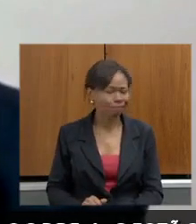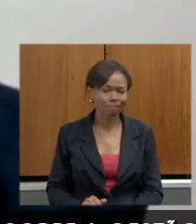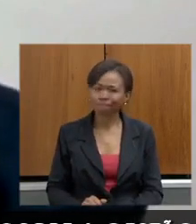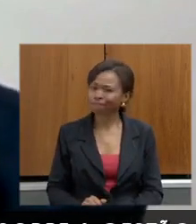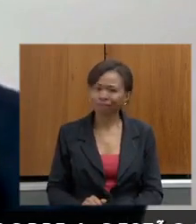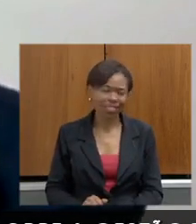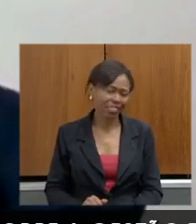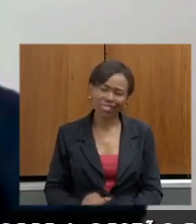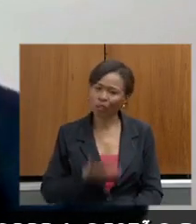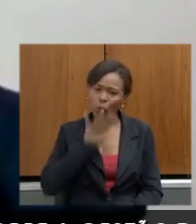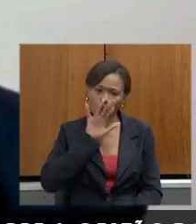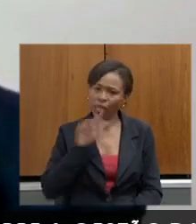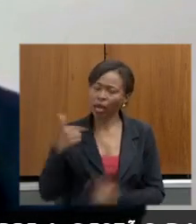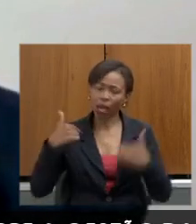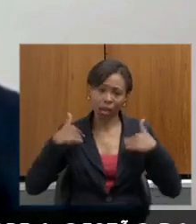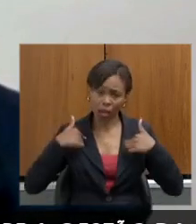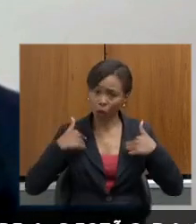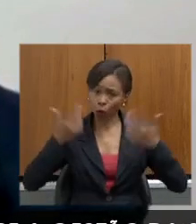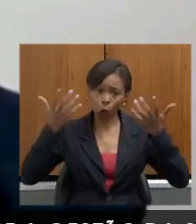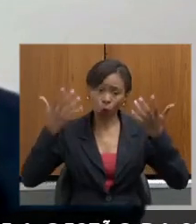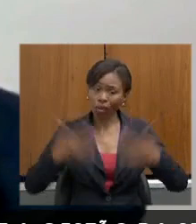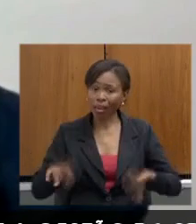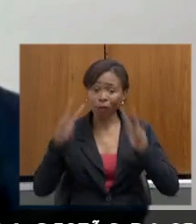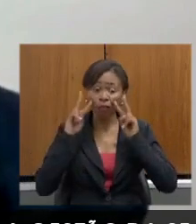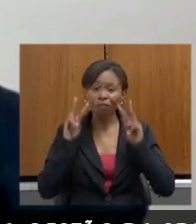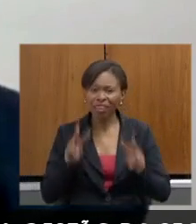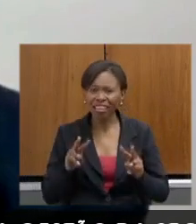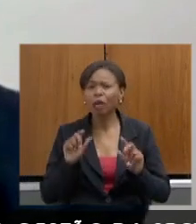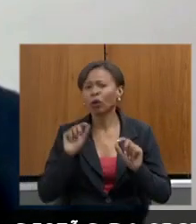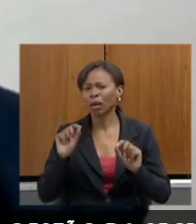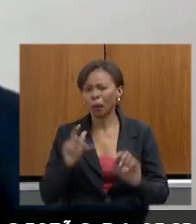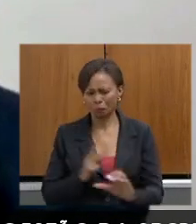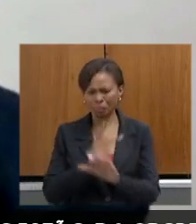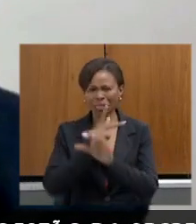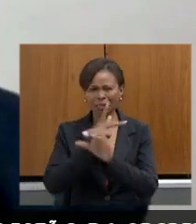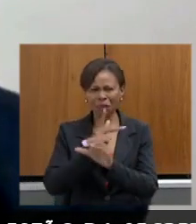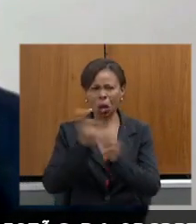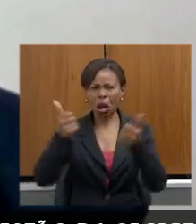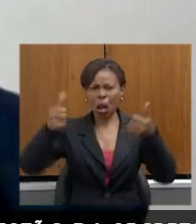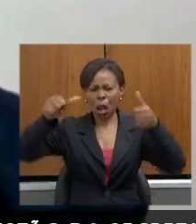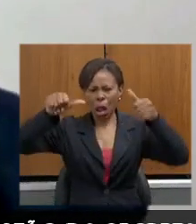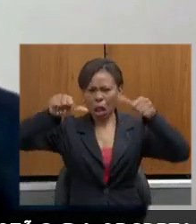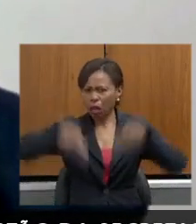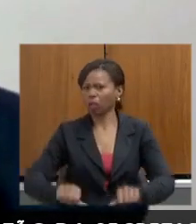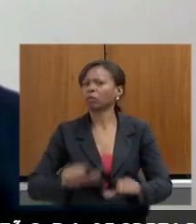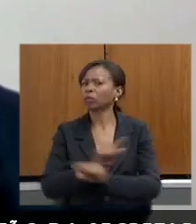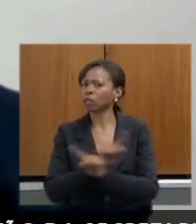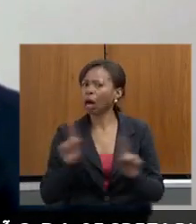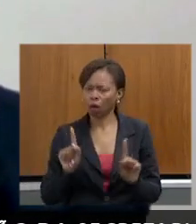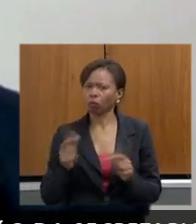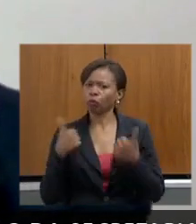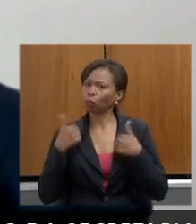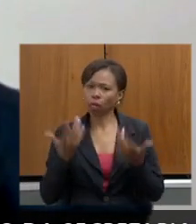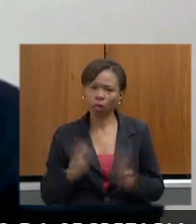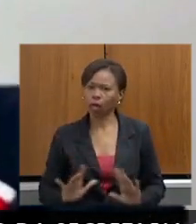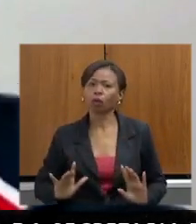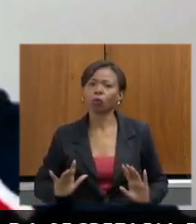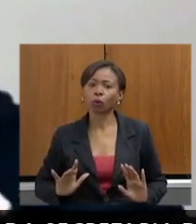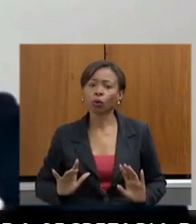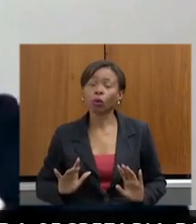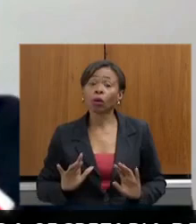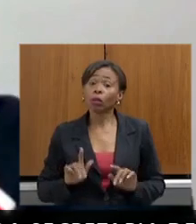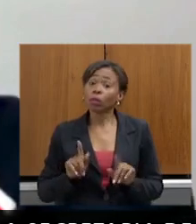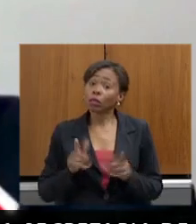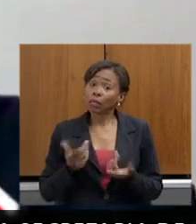enquanto eu tiver aqui vou não quero ver o fim da minha instituição essa instituição que eu prezo tanto é e não é